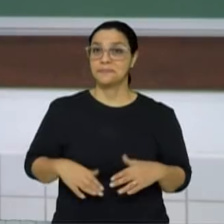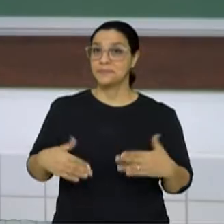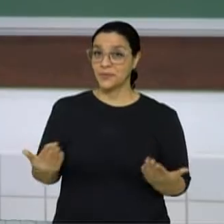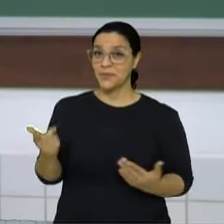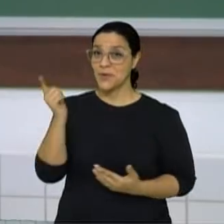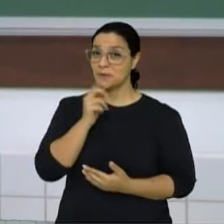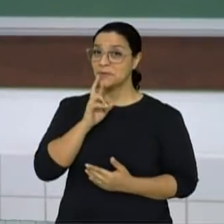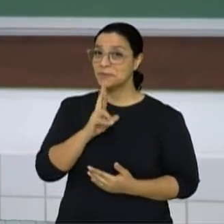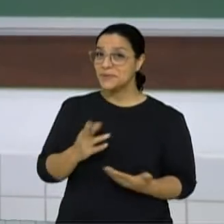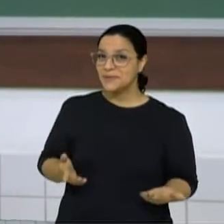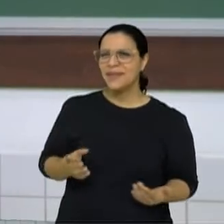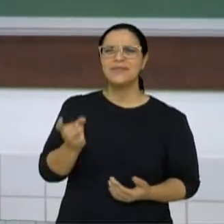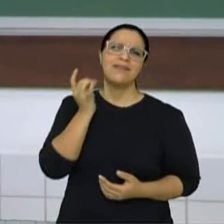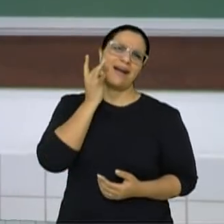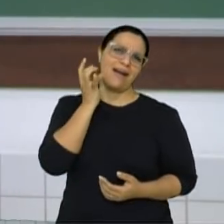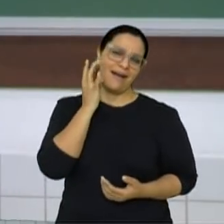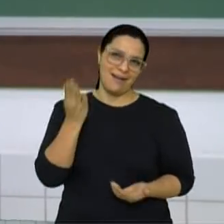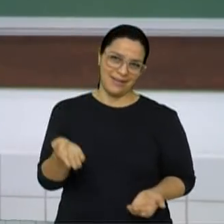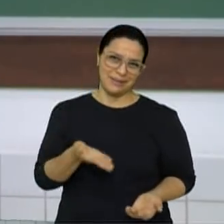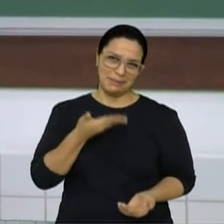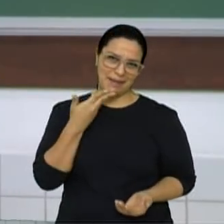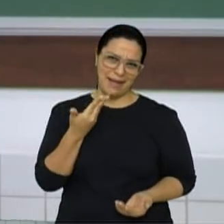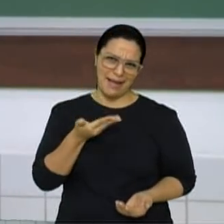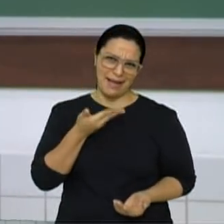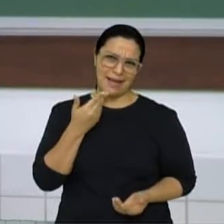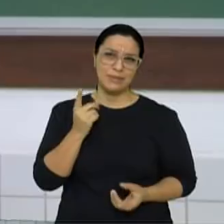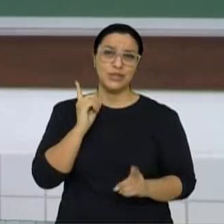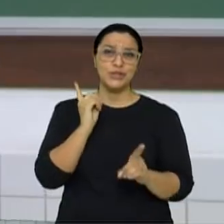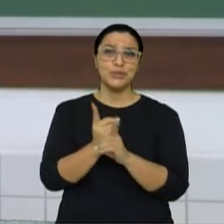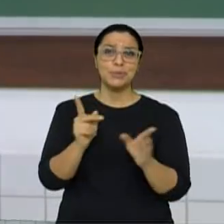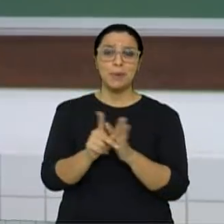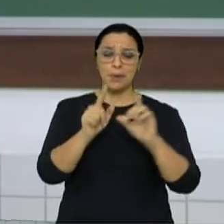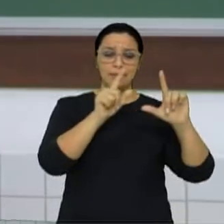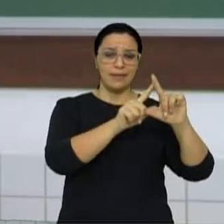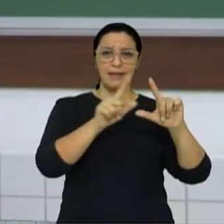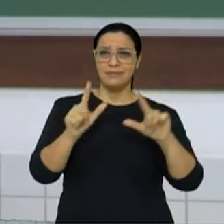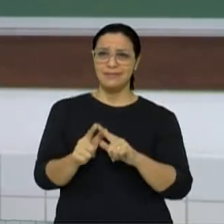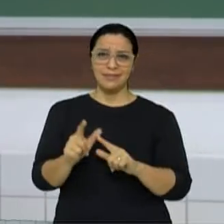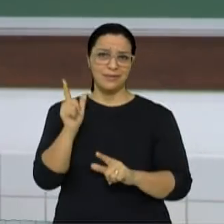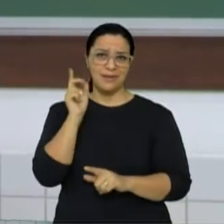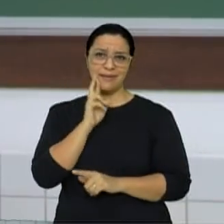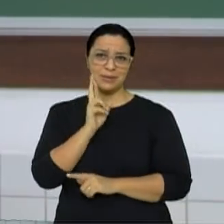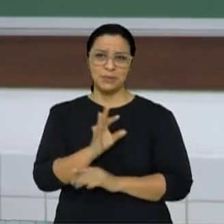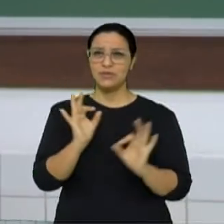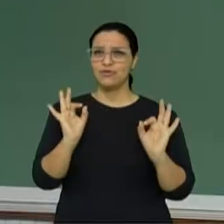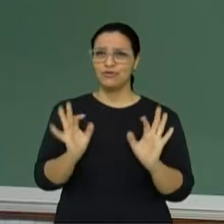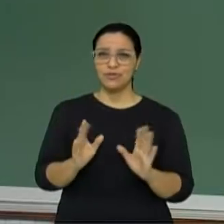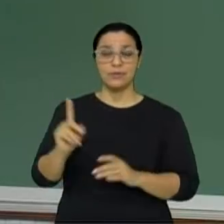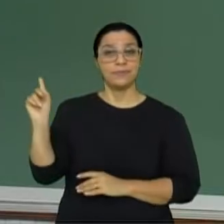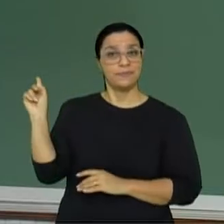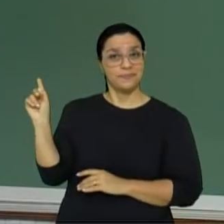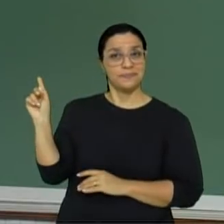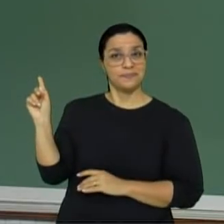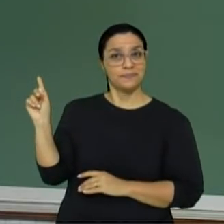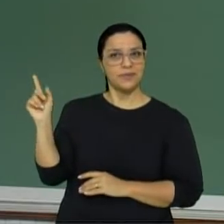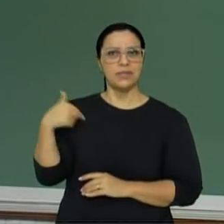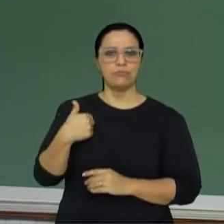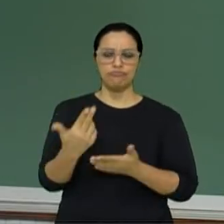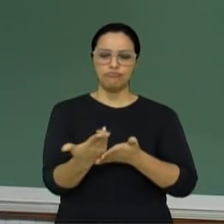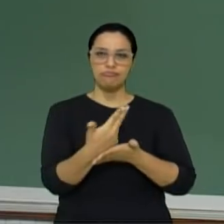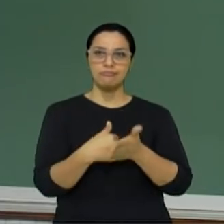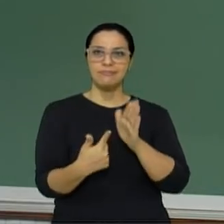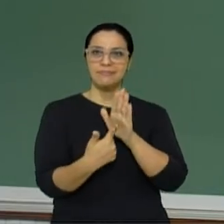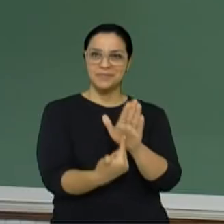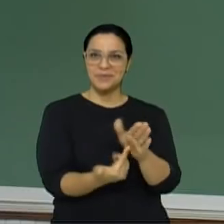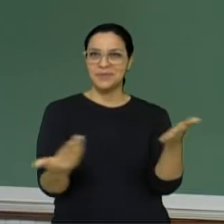Então, conseguiram? Fácil, né? Basta descobrir os triângulos. Acompanhe comigo aqui. Veja, a figura está aqui, né?